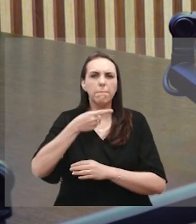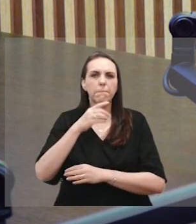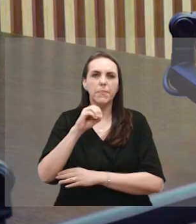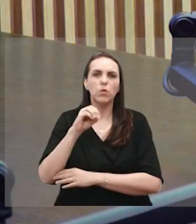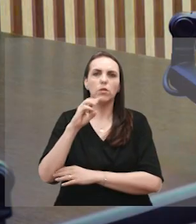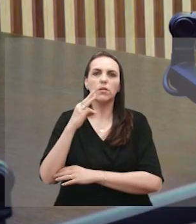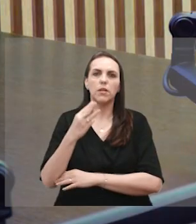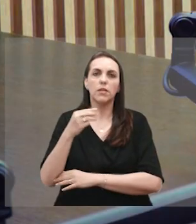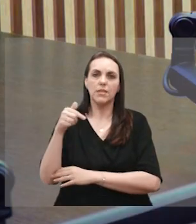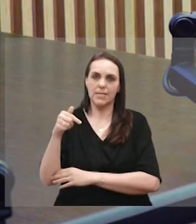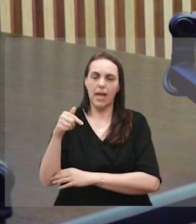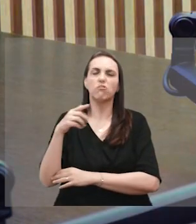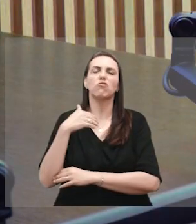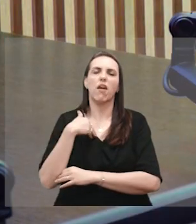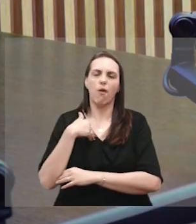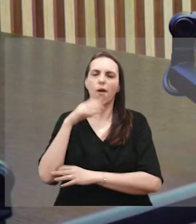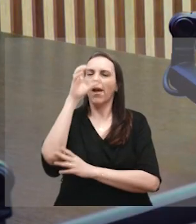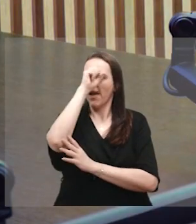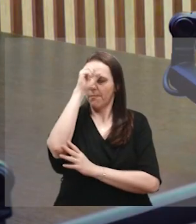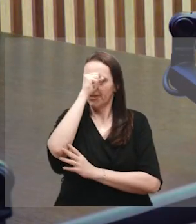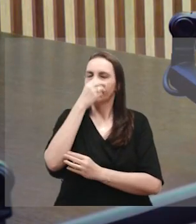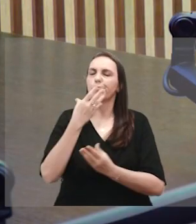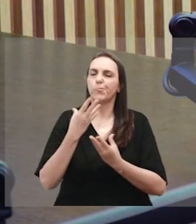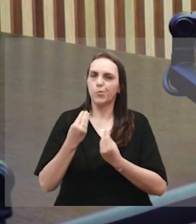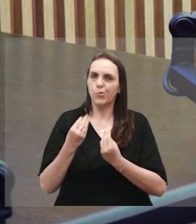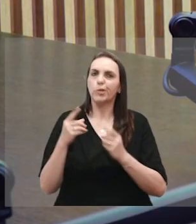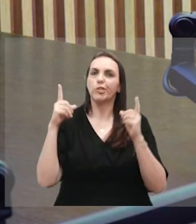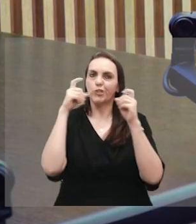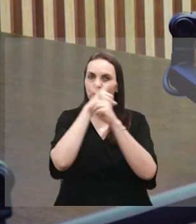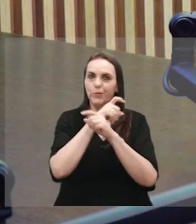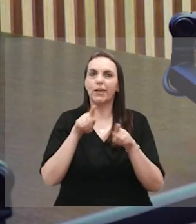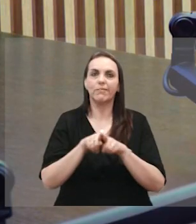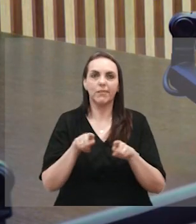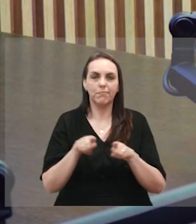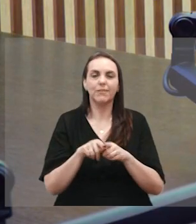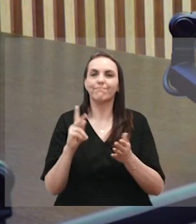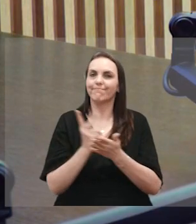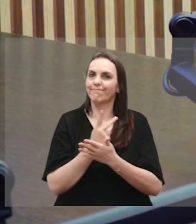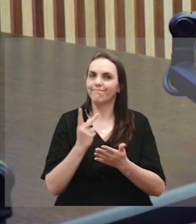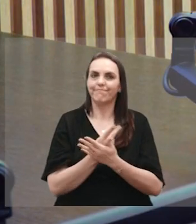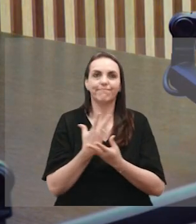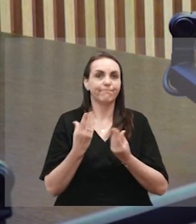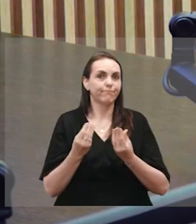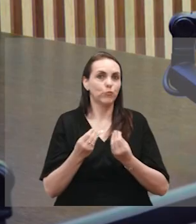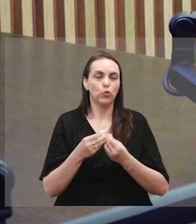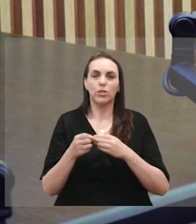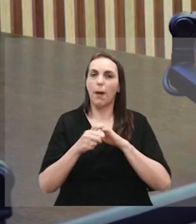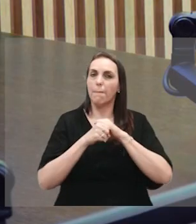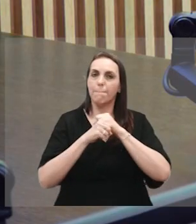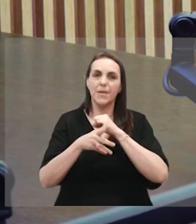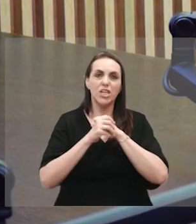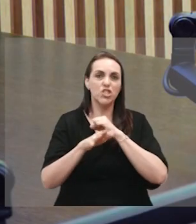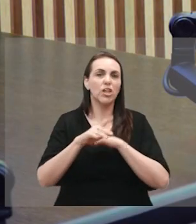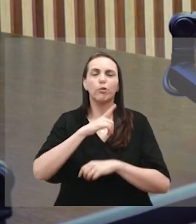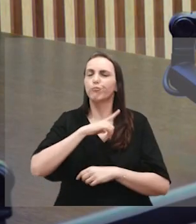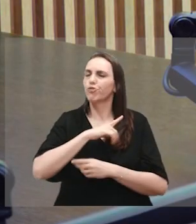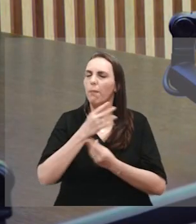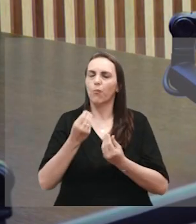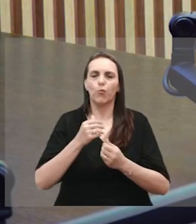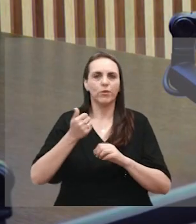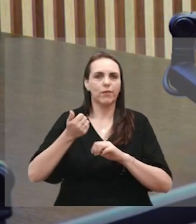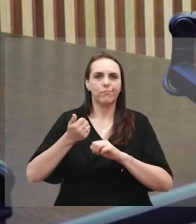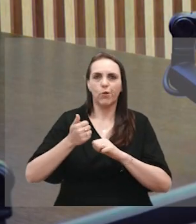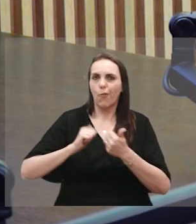votos. Onde eu apanhei muito, aprendi muito, né, porque errei bastante, a mídia nossa não era tão boa, não tinha tanta qualidade,